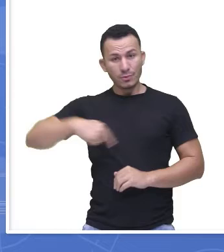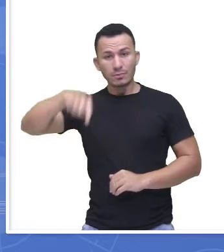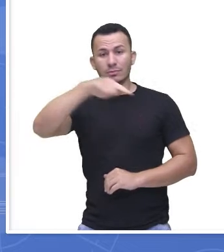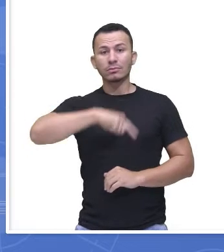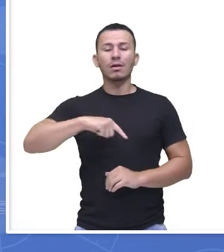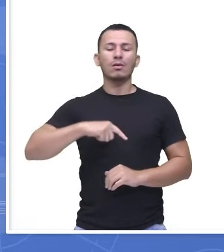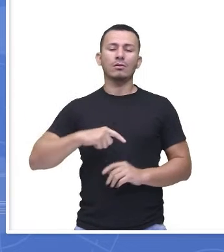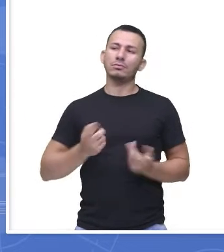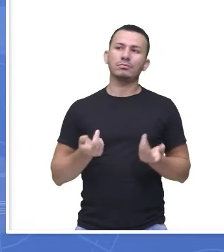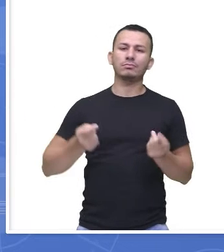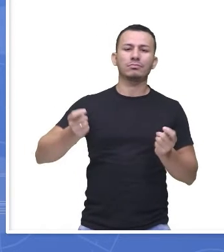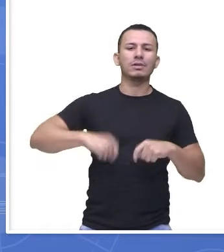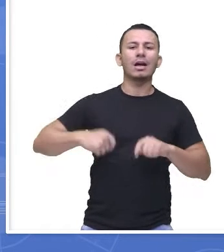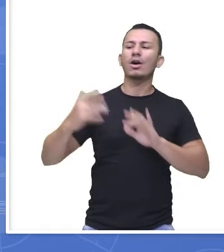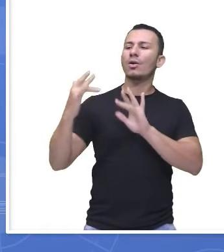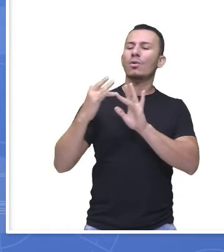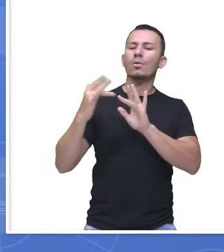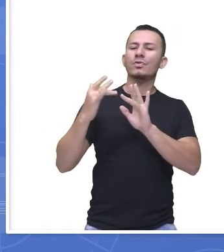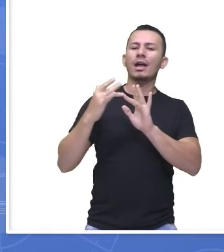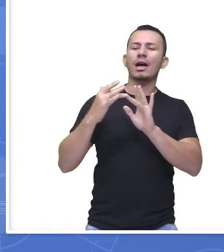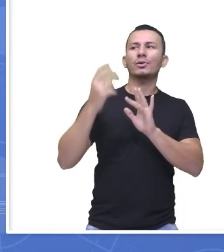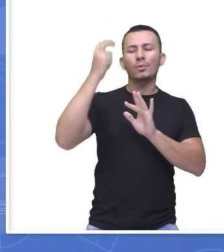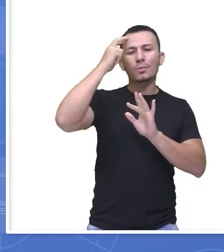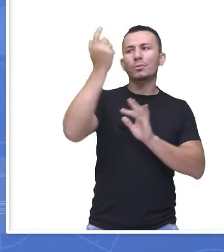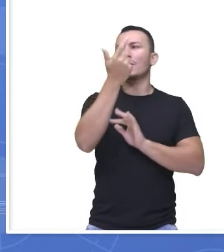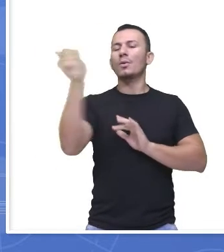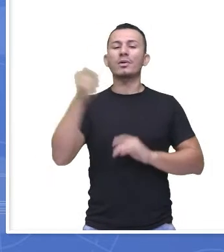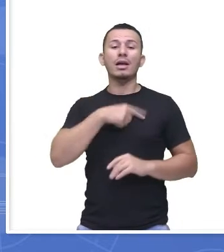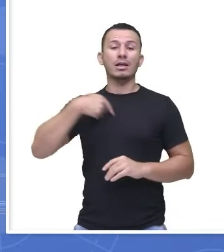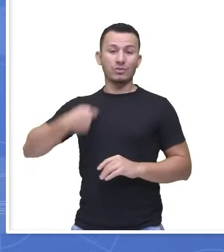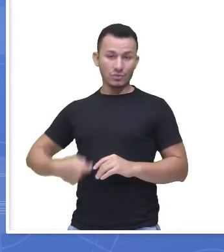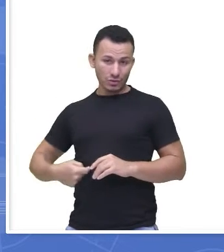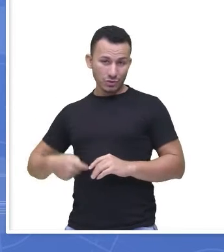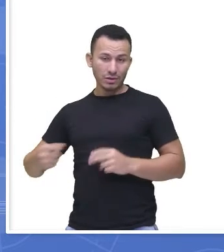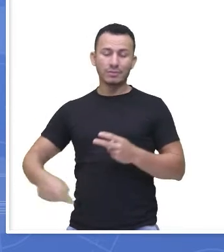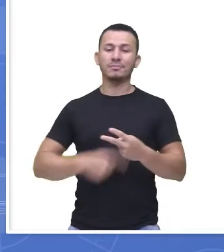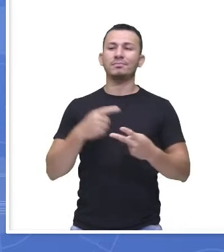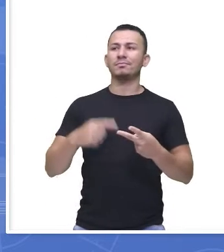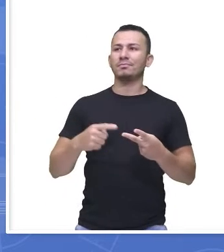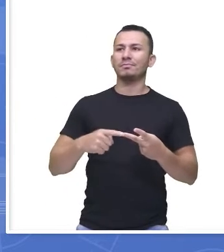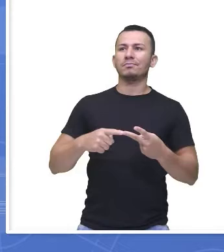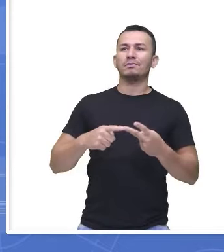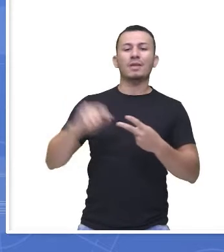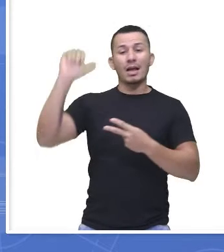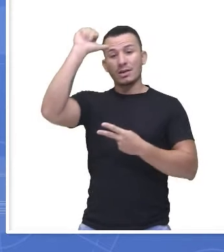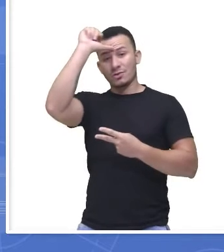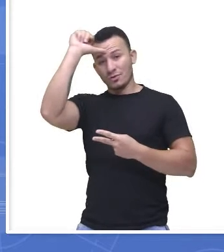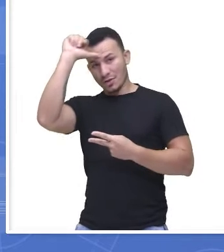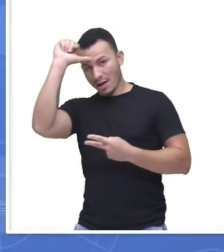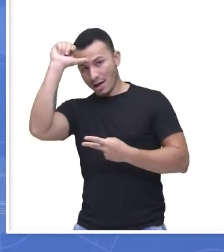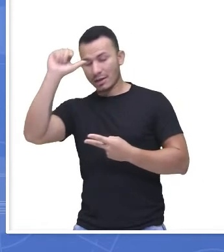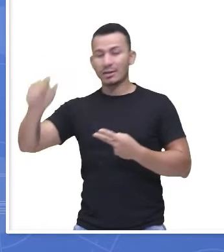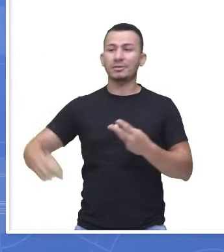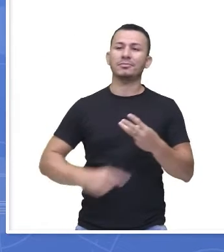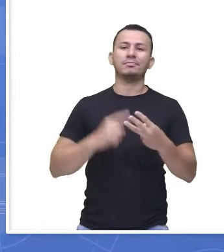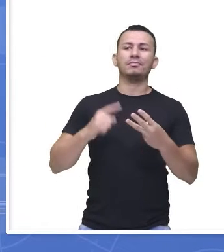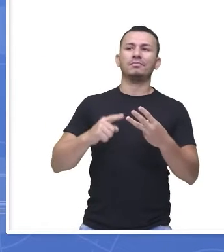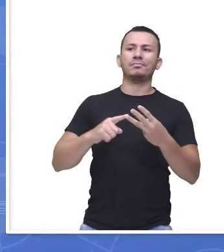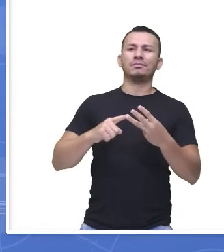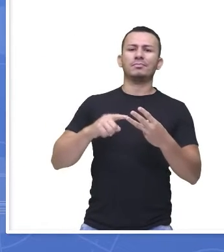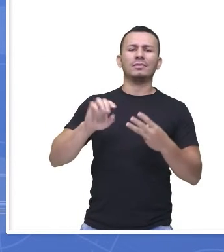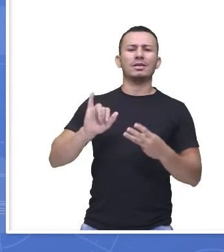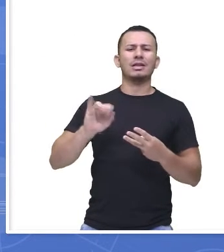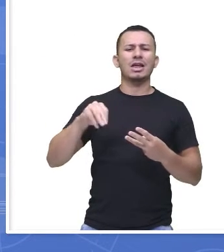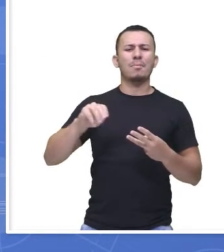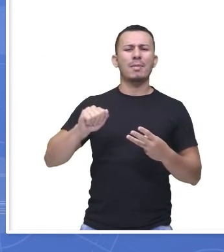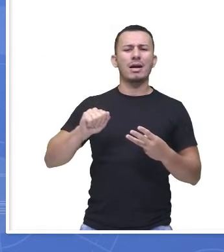ter contato com a cultura, por exemplo, chinesa, com a cultura indiana, né, com a cultura do Himalaia,